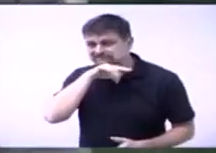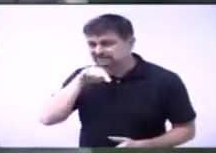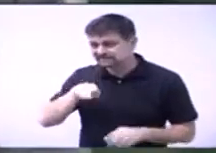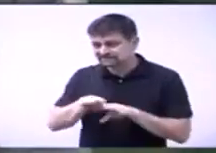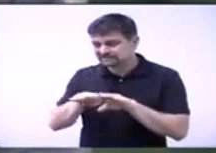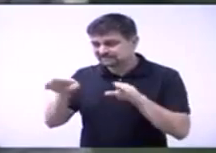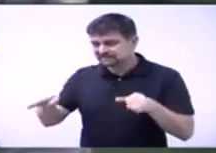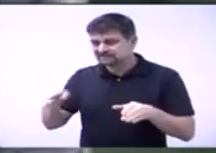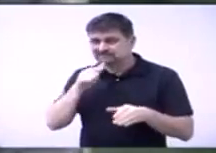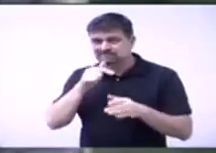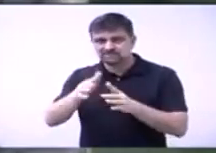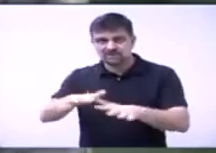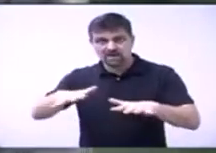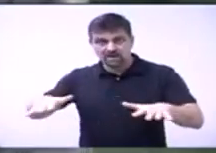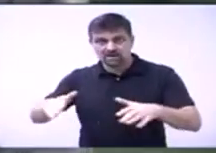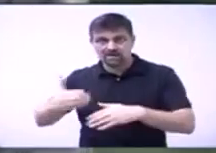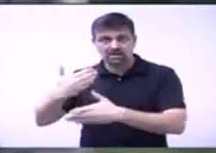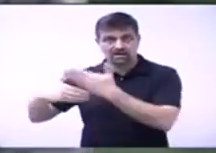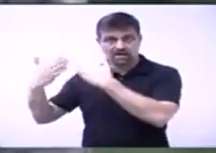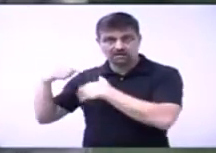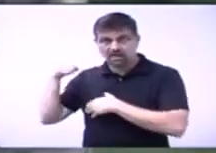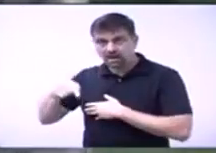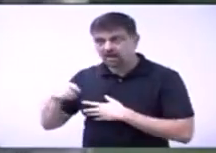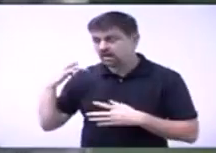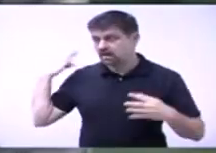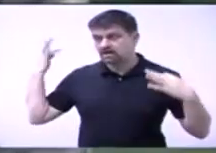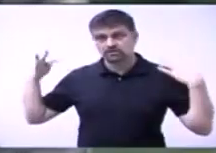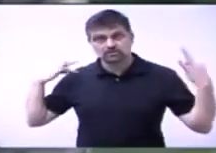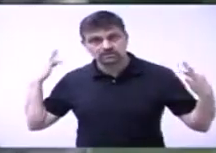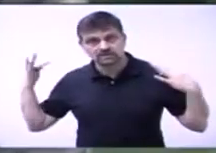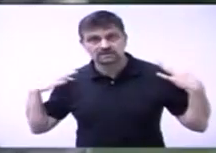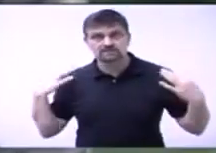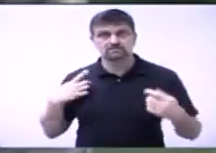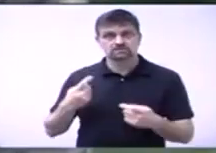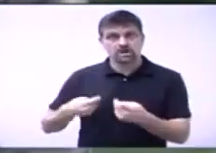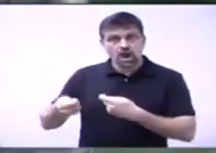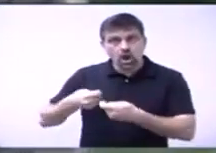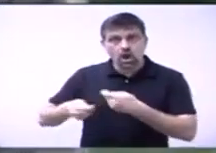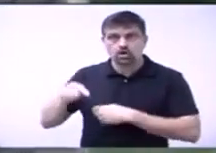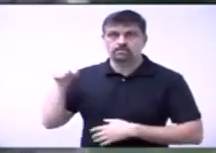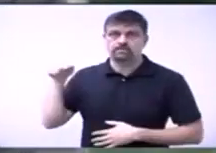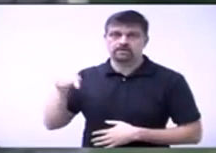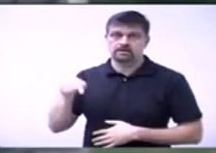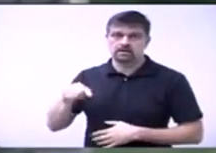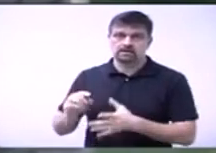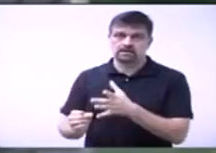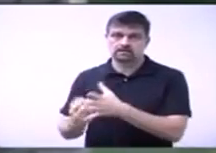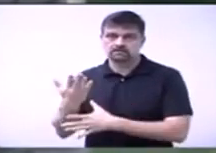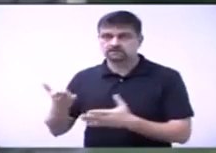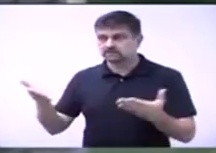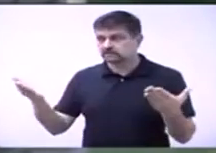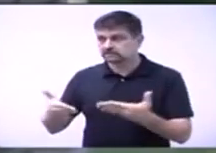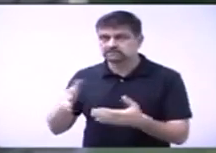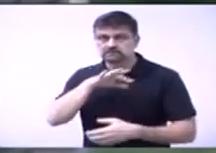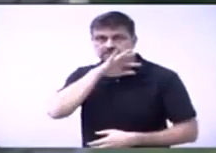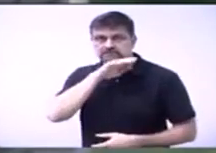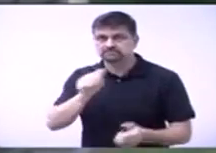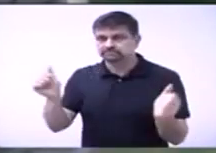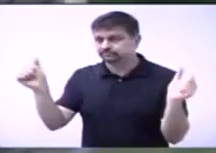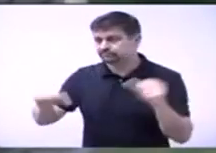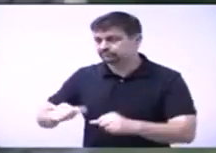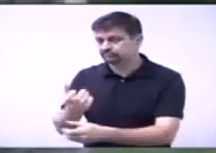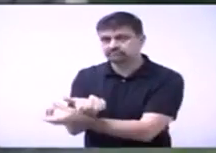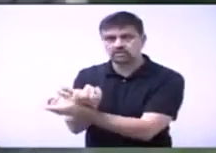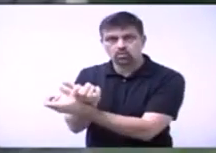que foi um ponto de lazer, de turismo, de economia para a nossa cidade, e que hoje se encontra totalmente